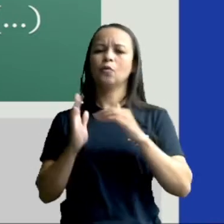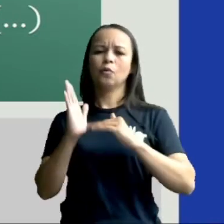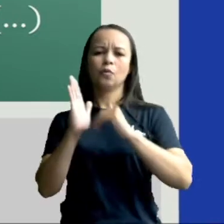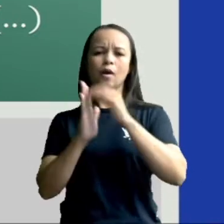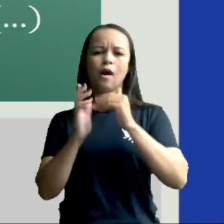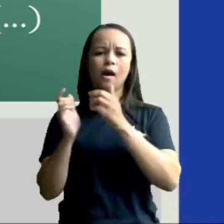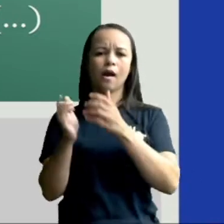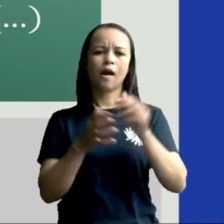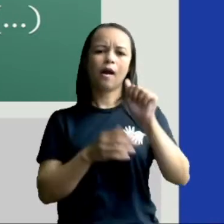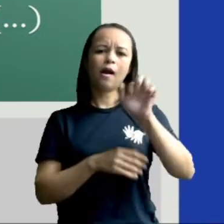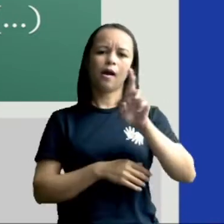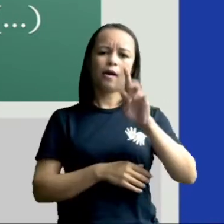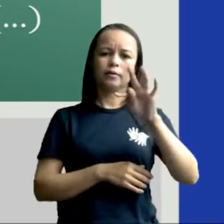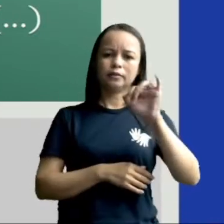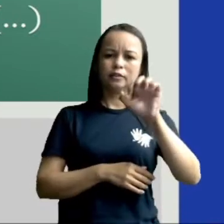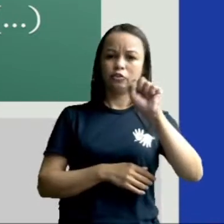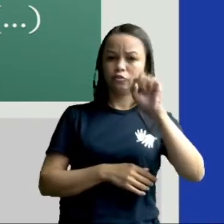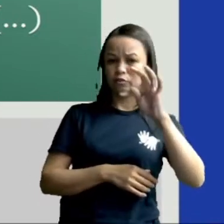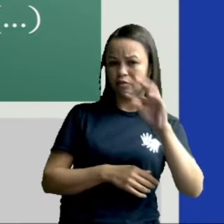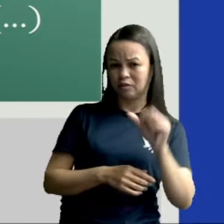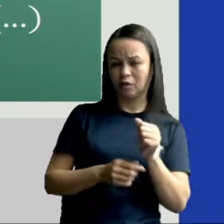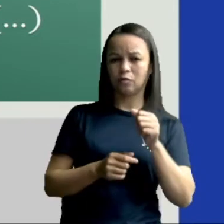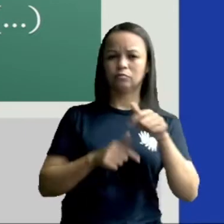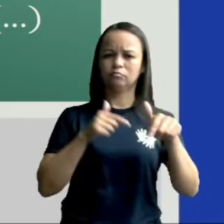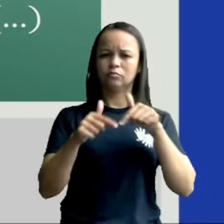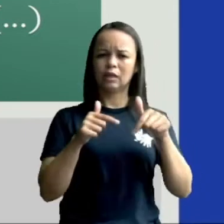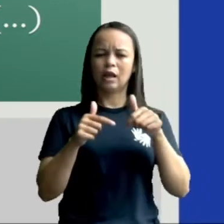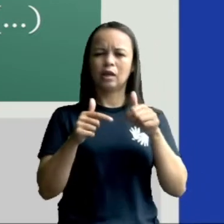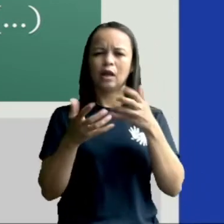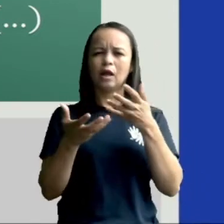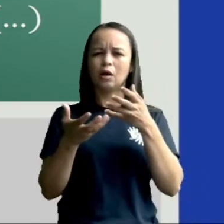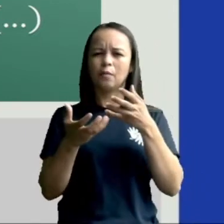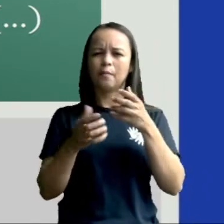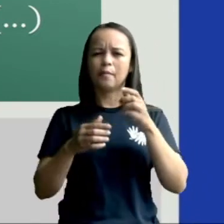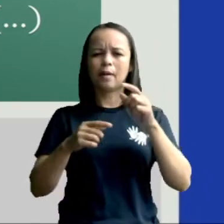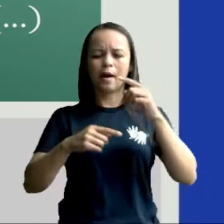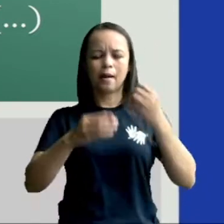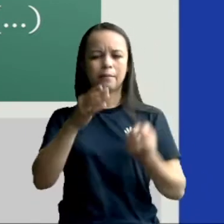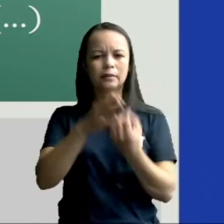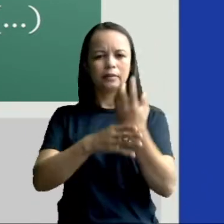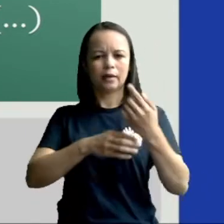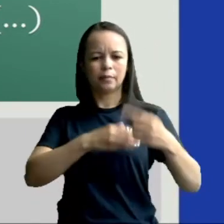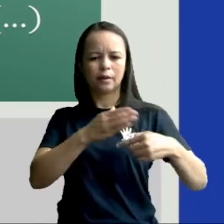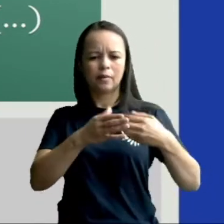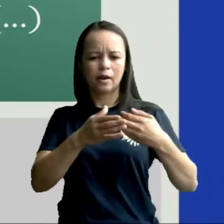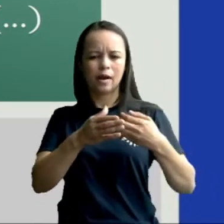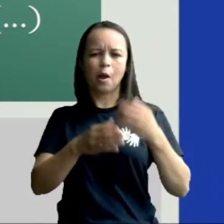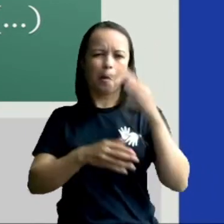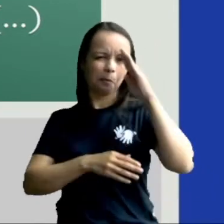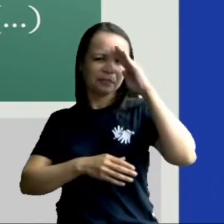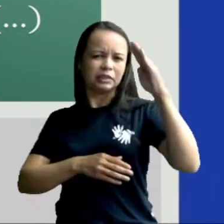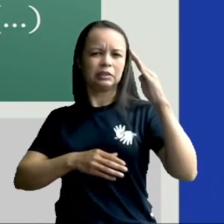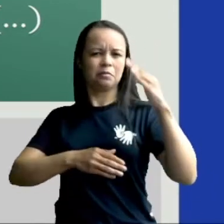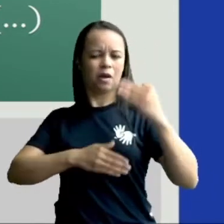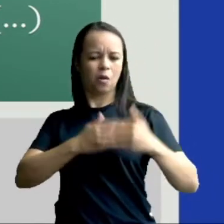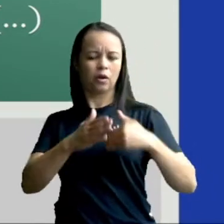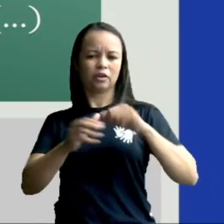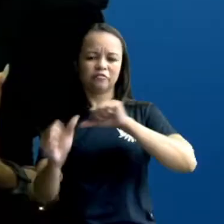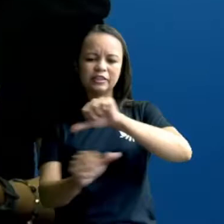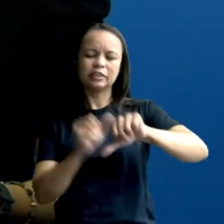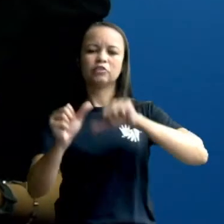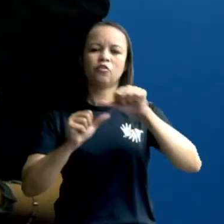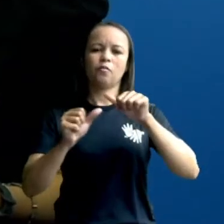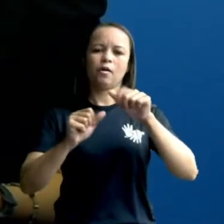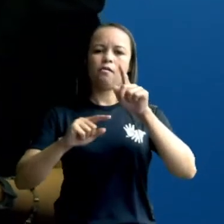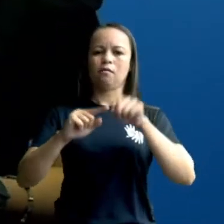trabalhado. Enfim, a matéria-prima é a massa, é o principal, é aquilo que a gente vai transformar em